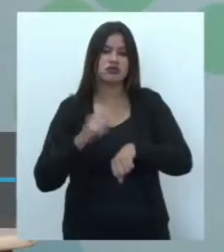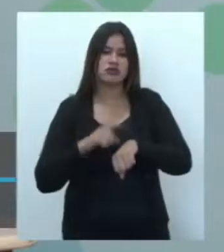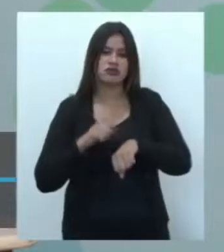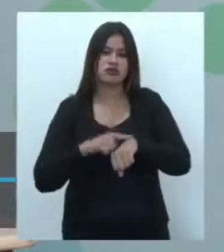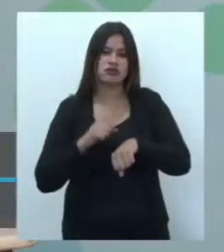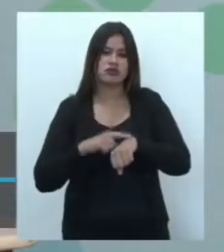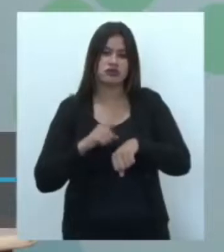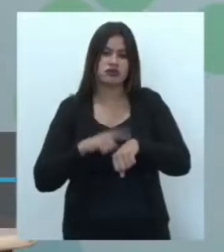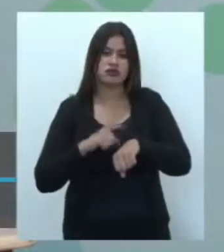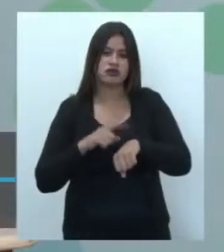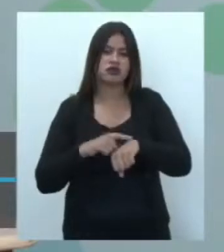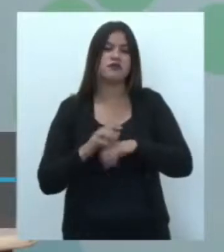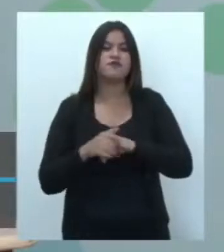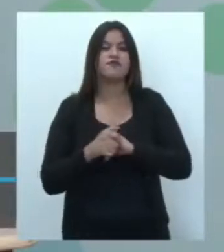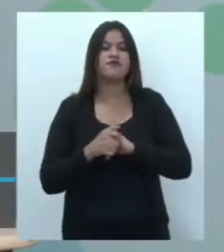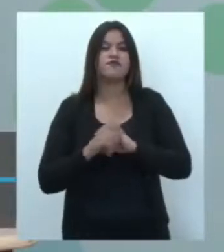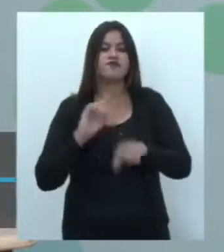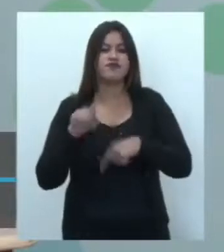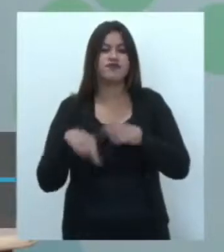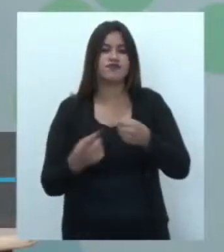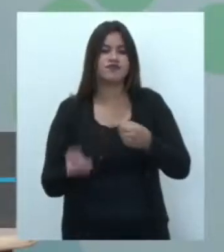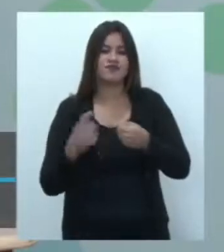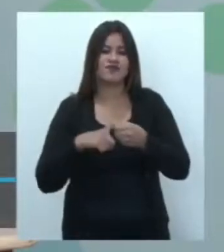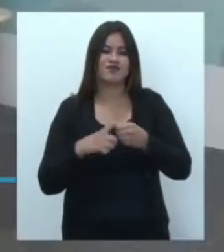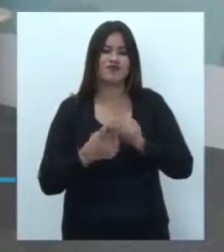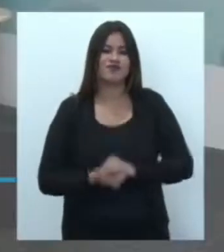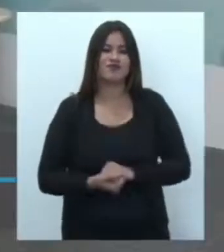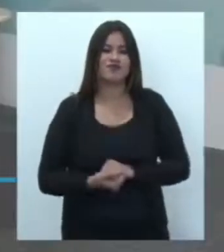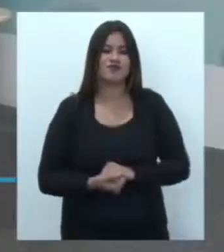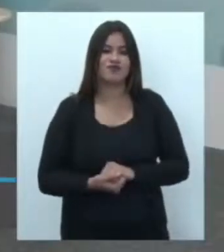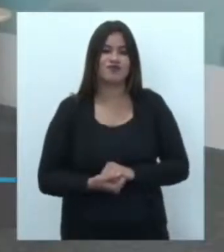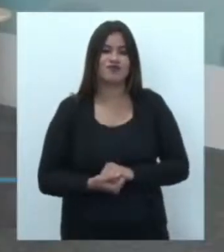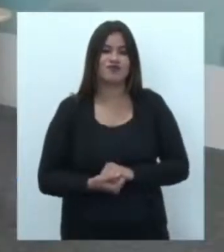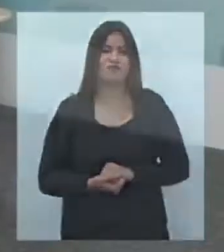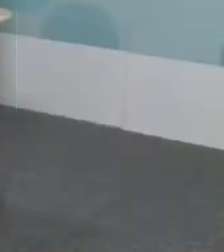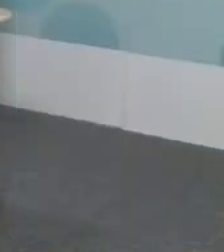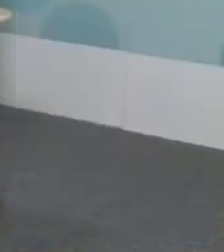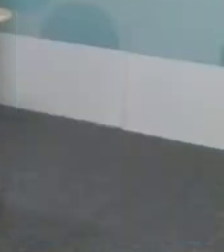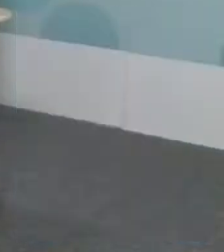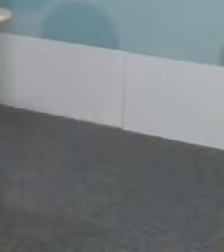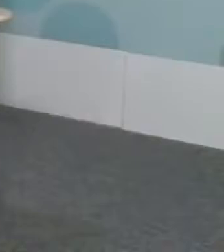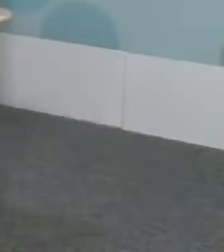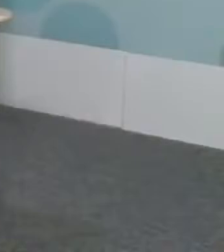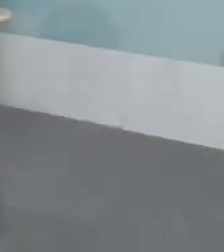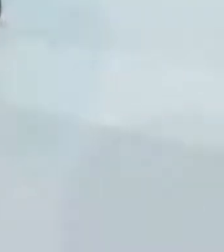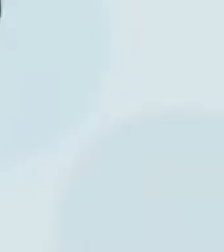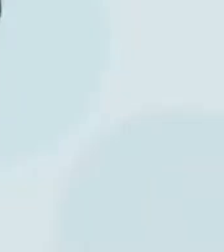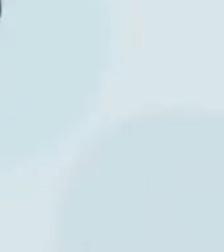questionamento por alguns instantes e nós já retornamos.